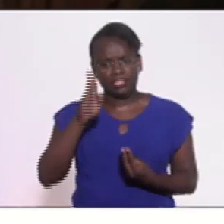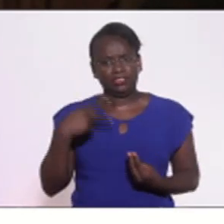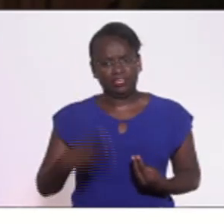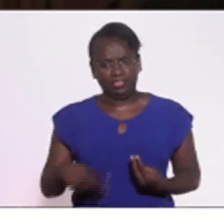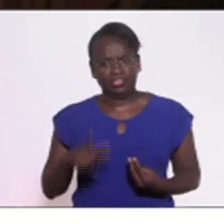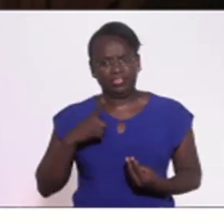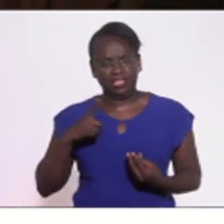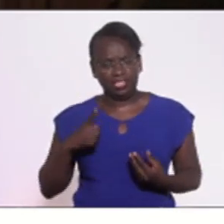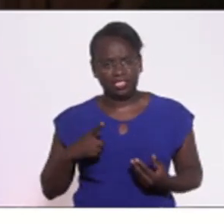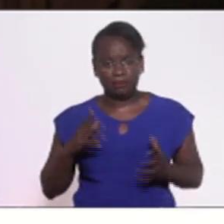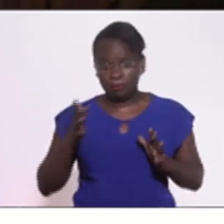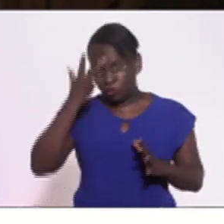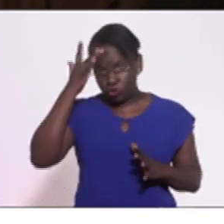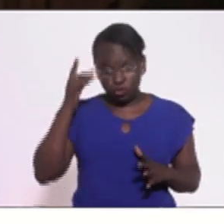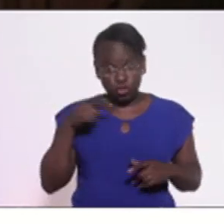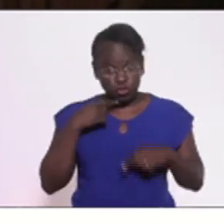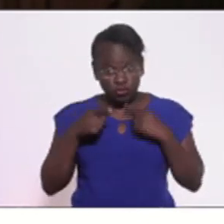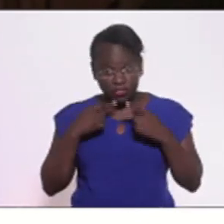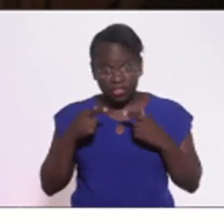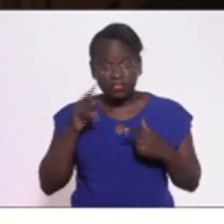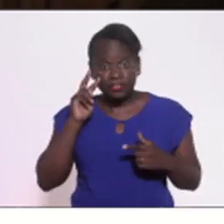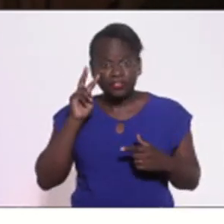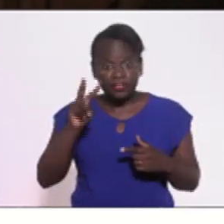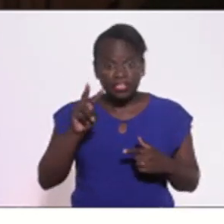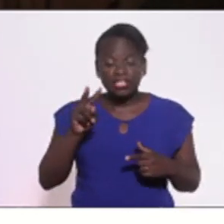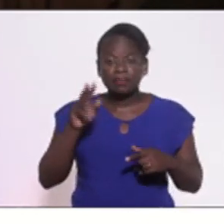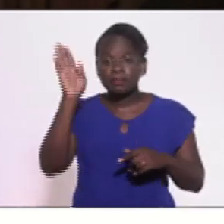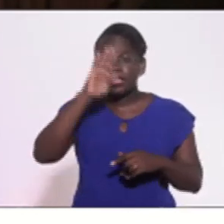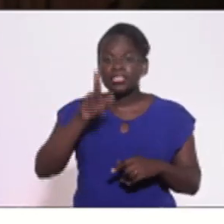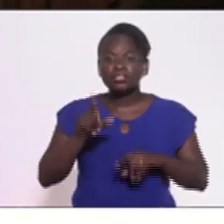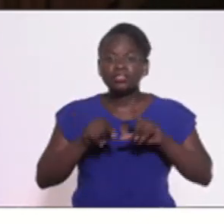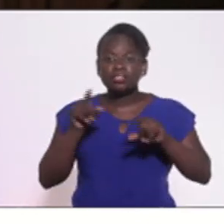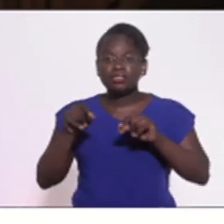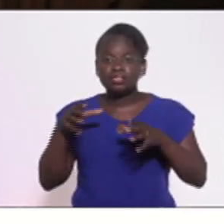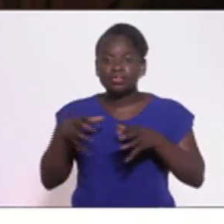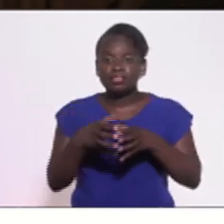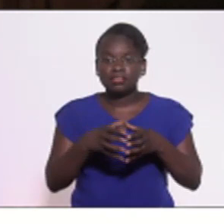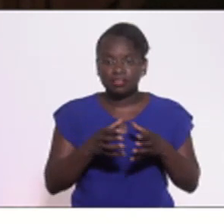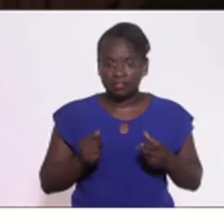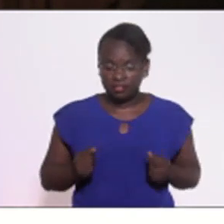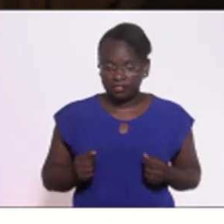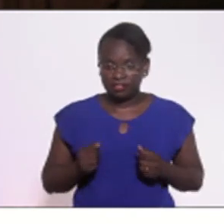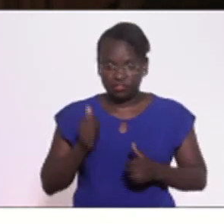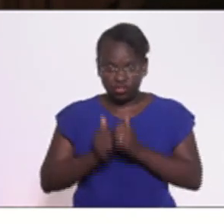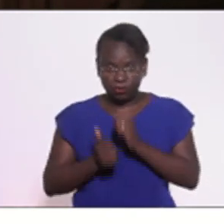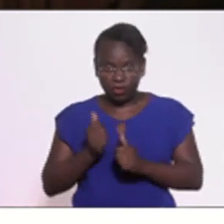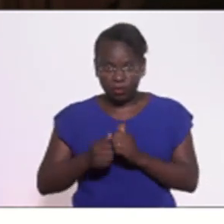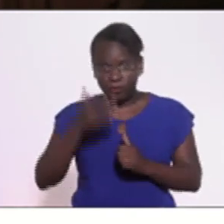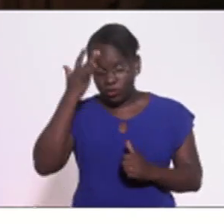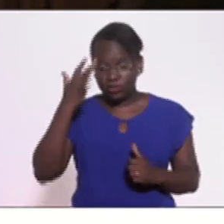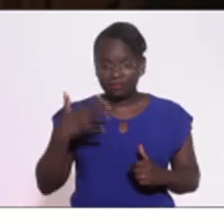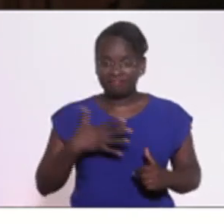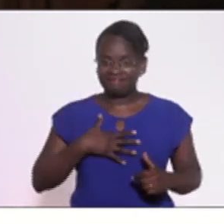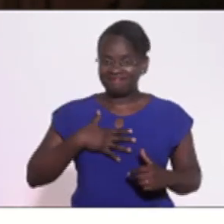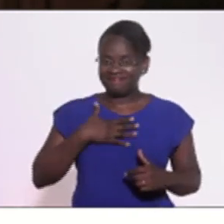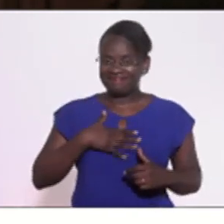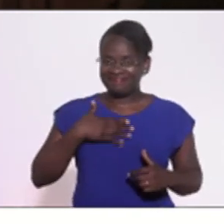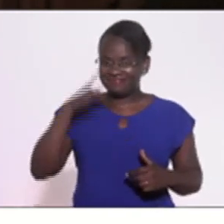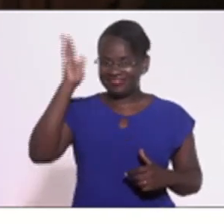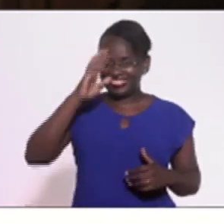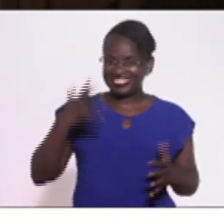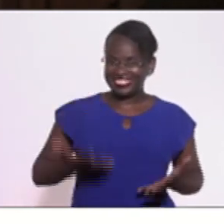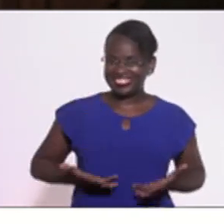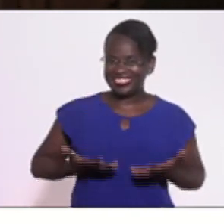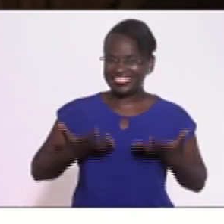dia, e quem quiser duvidar disso, dê uma olhadinha para a seleção brasileira, e quem tinha orgulho de torcer pelo Brasil, time